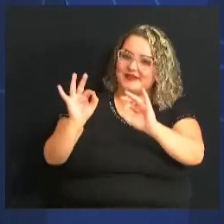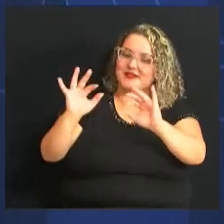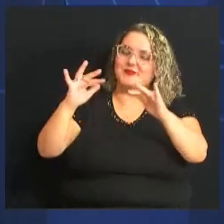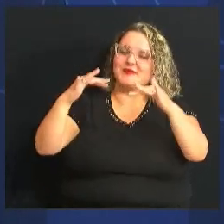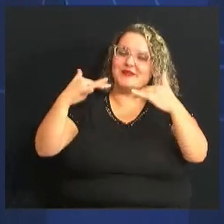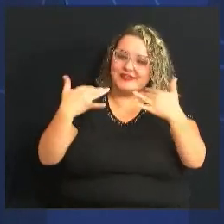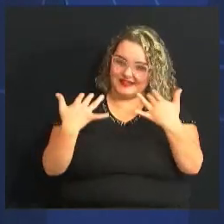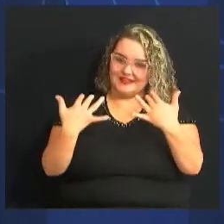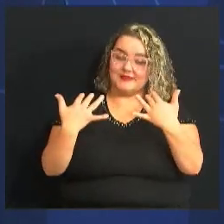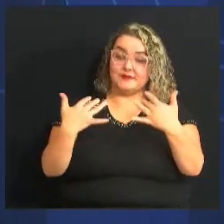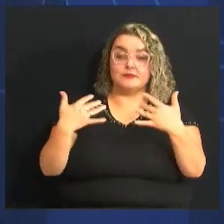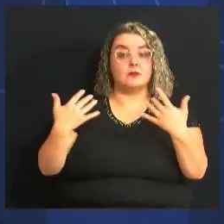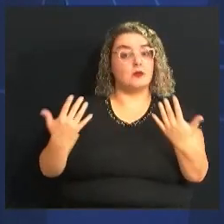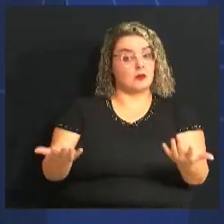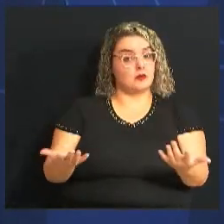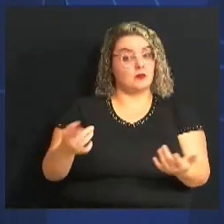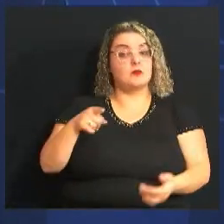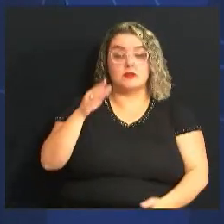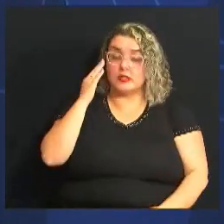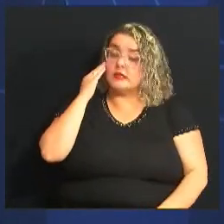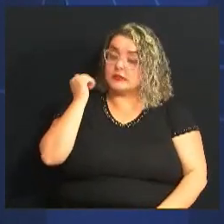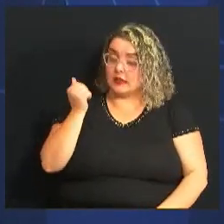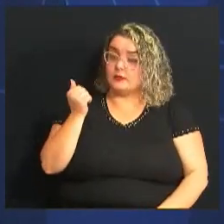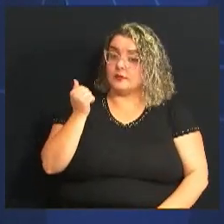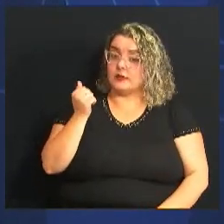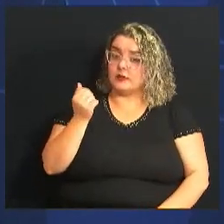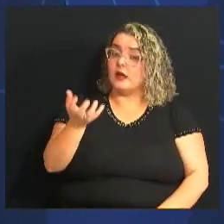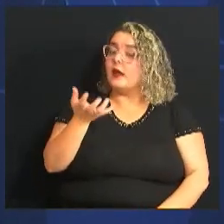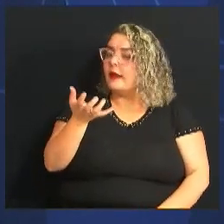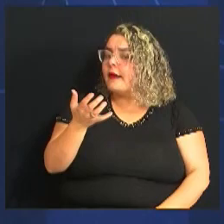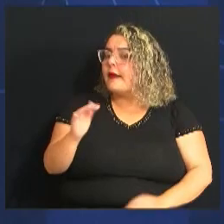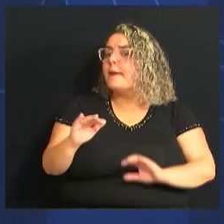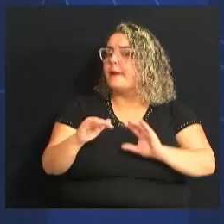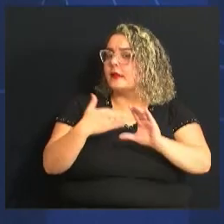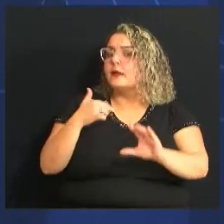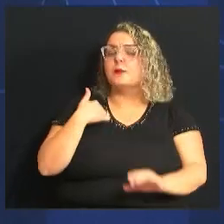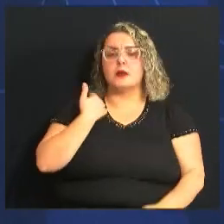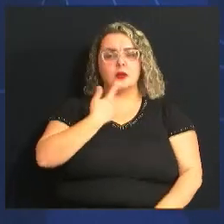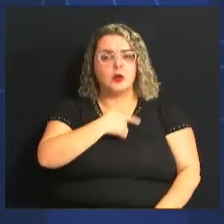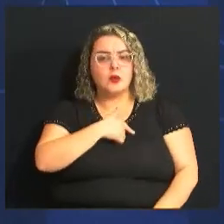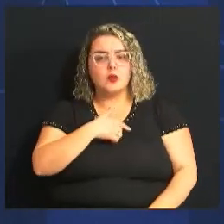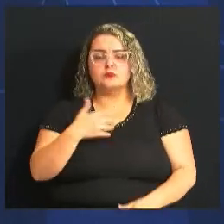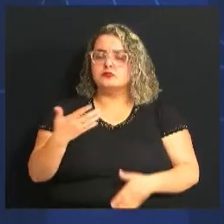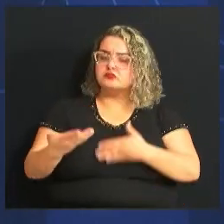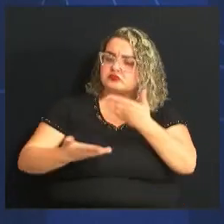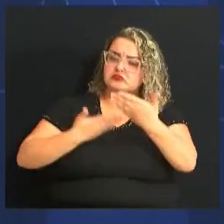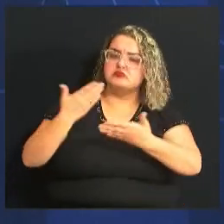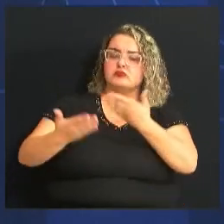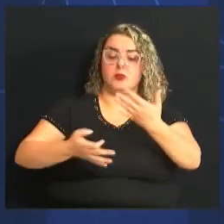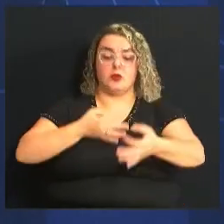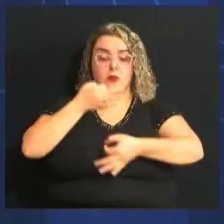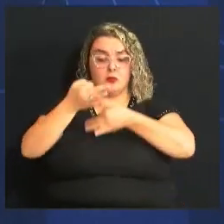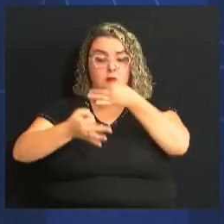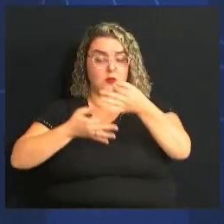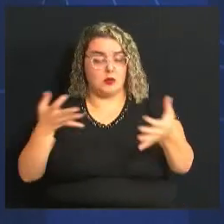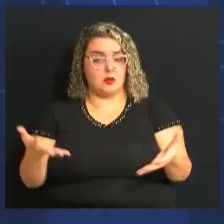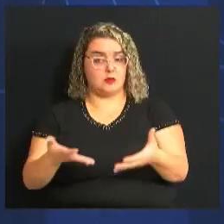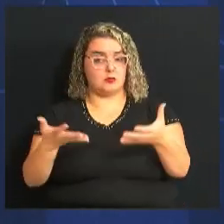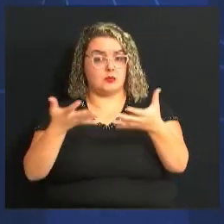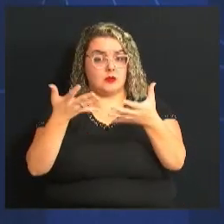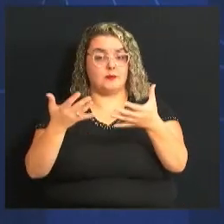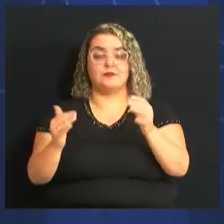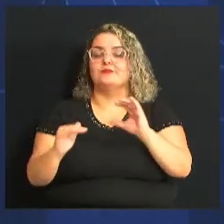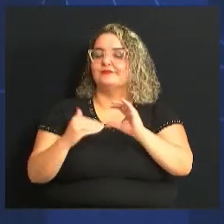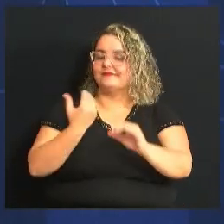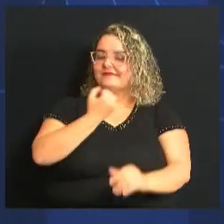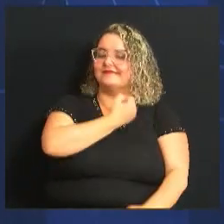sua audiência. E você já sabe, né? Quer enviar uma mensagem, um elogio, uma crítica construtiva? Mande para o número